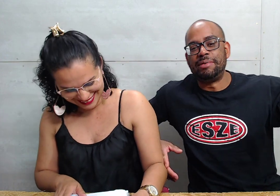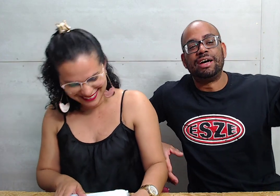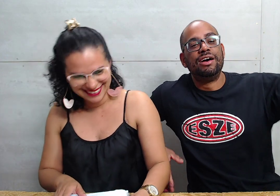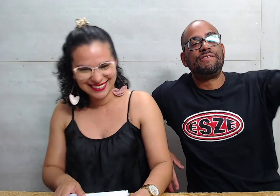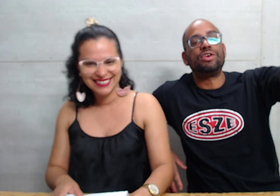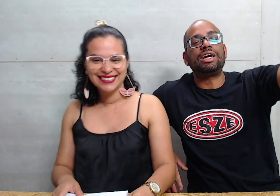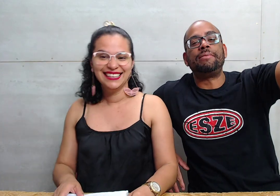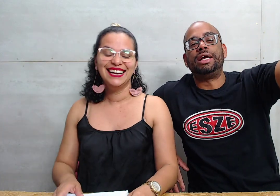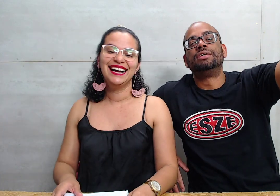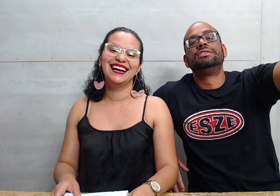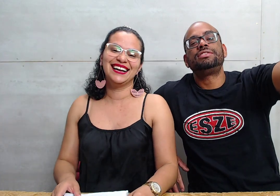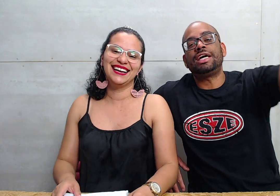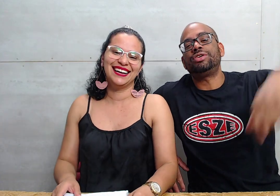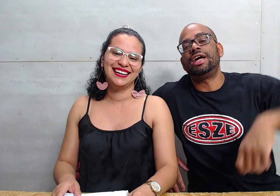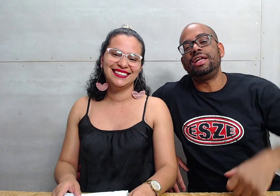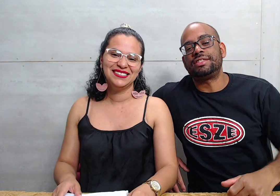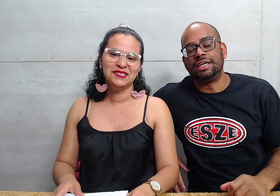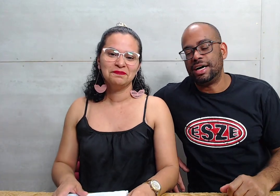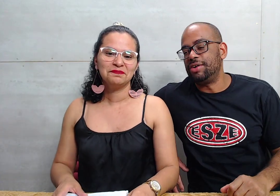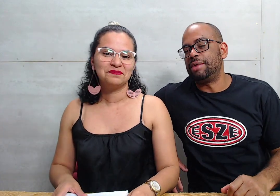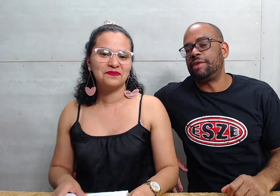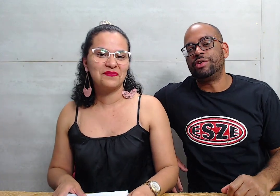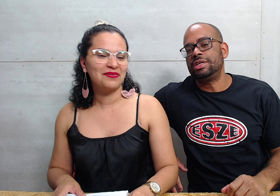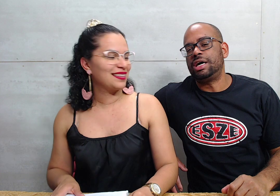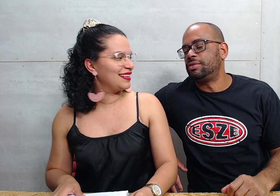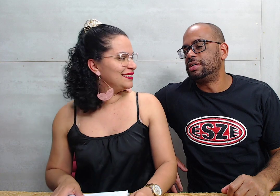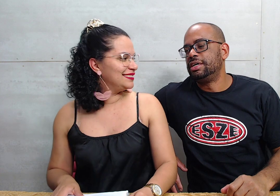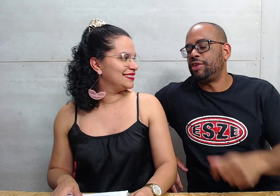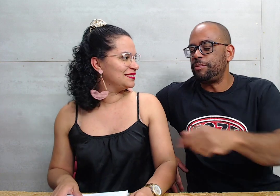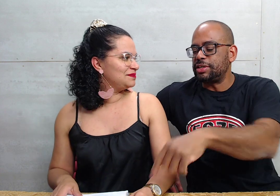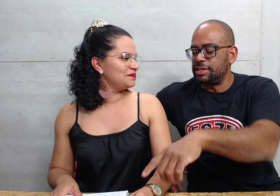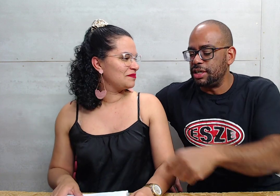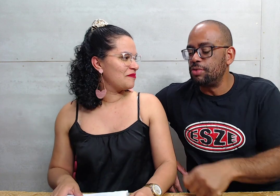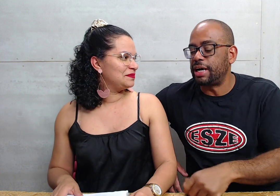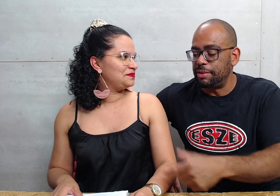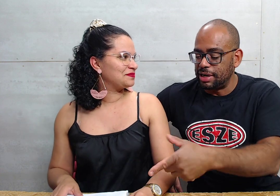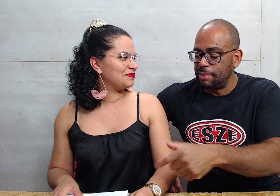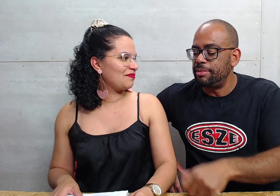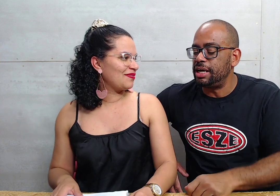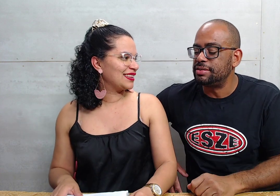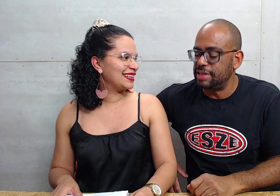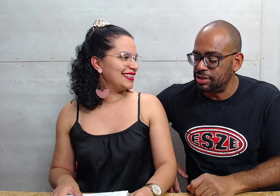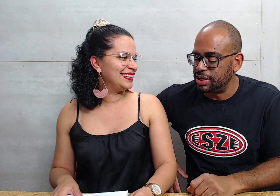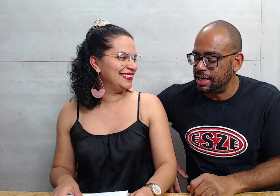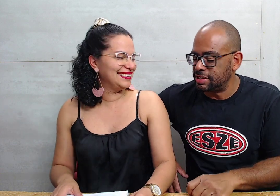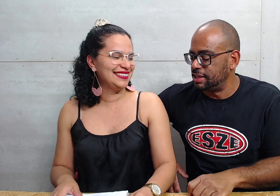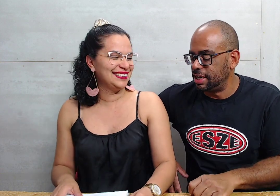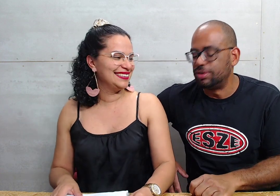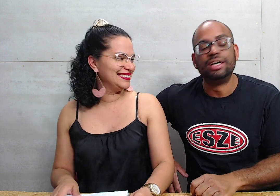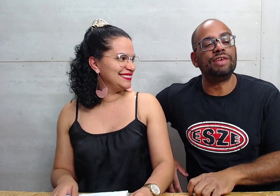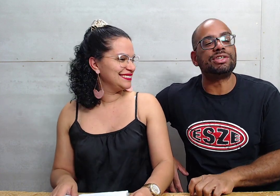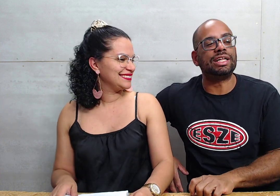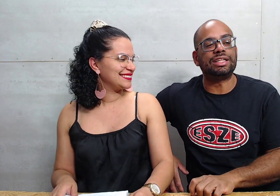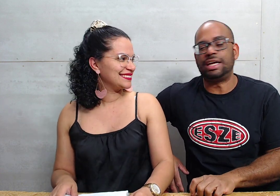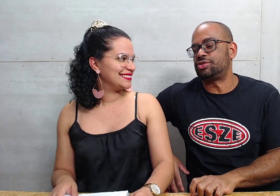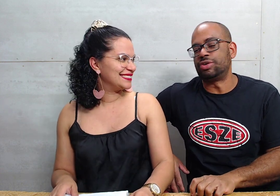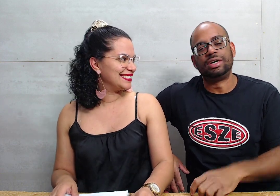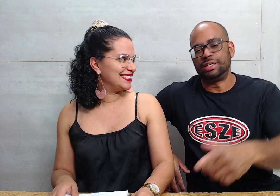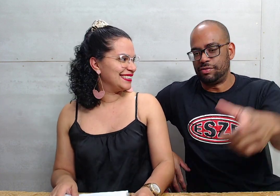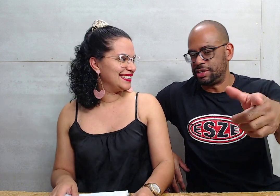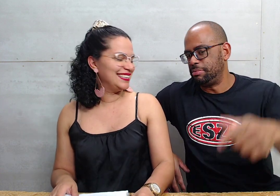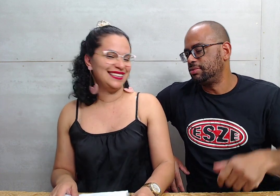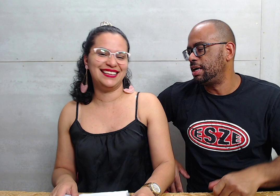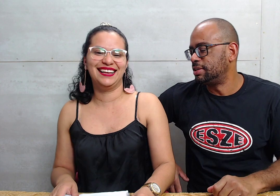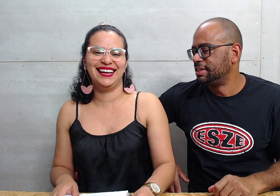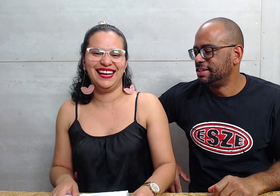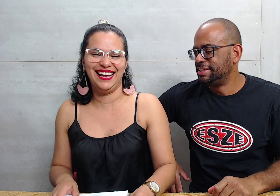pro câmera. Falou, câmera, você é jornalista? Aí o câmera falou, não. Falou pro assistente, o cabo. Cabo, vem, você é jornalista? Não. E você da Atena? Sou.